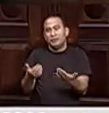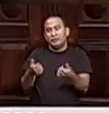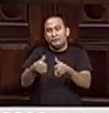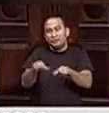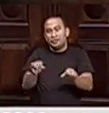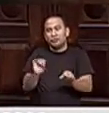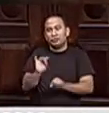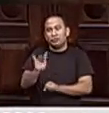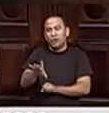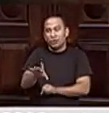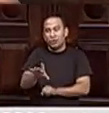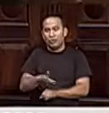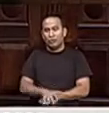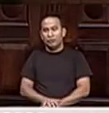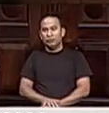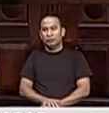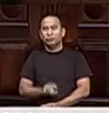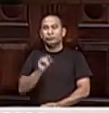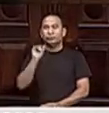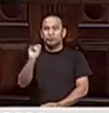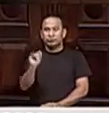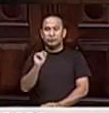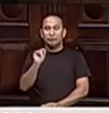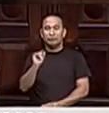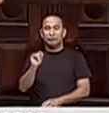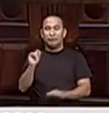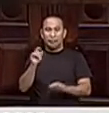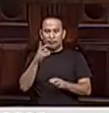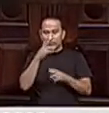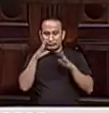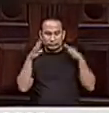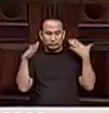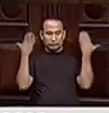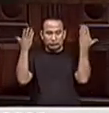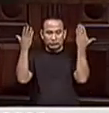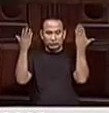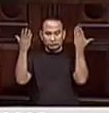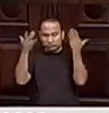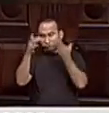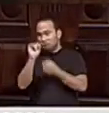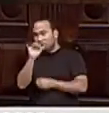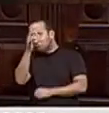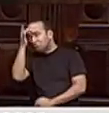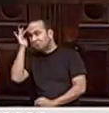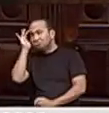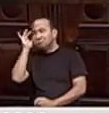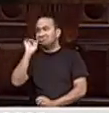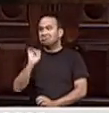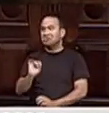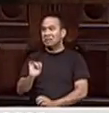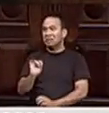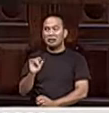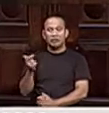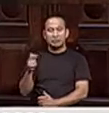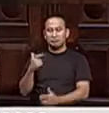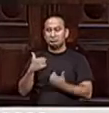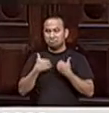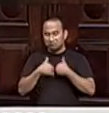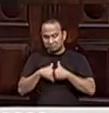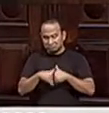apenas aquele espetáculo de alguém que não